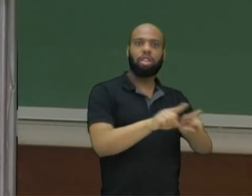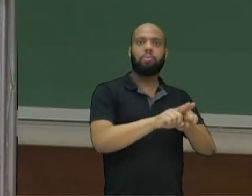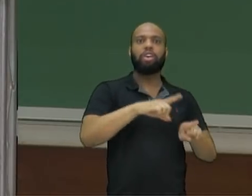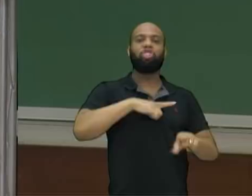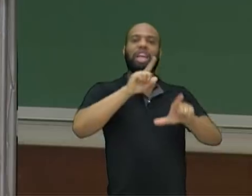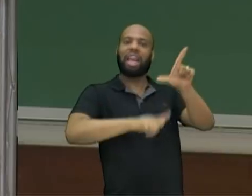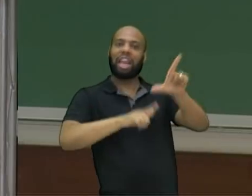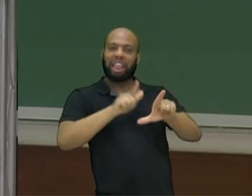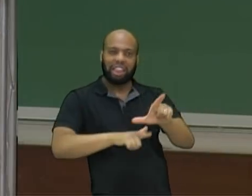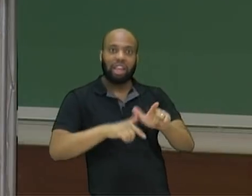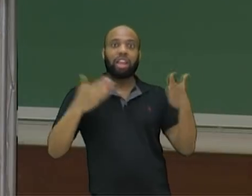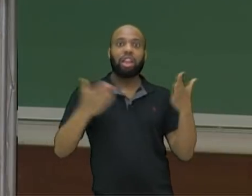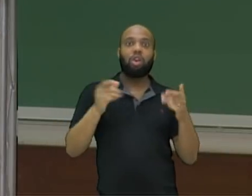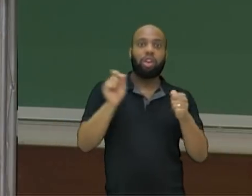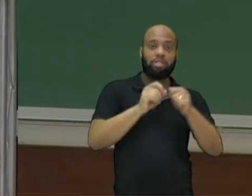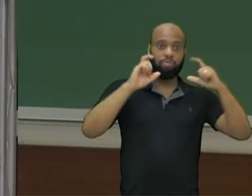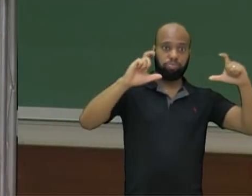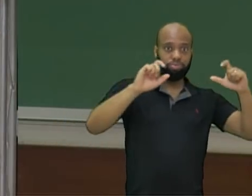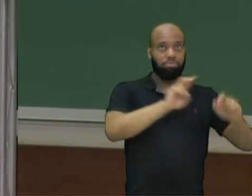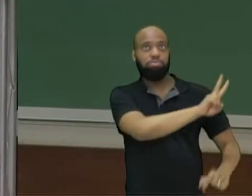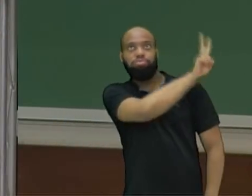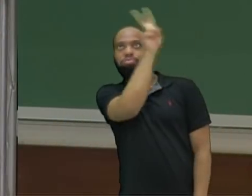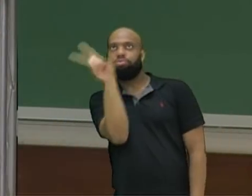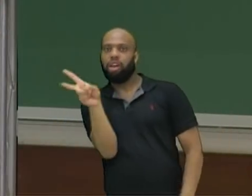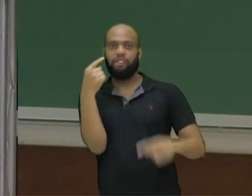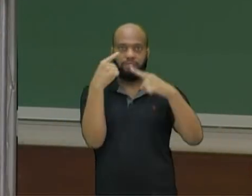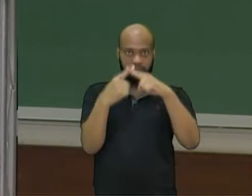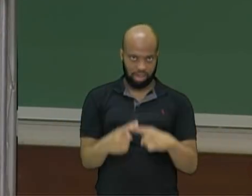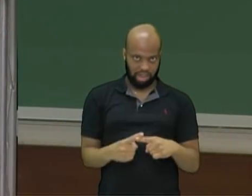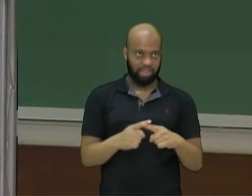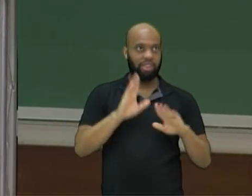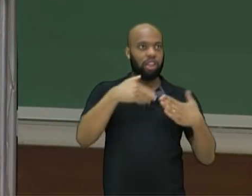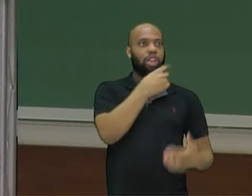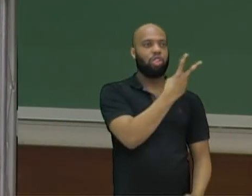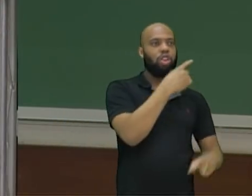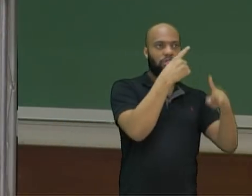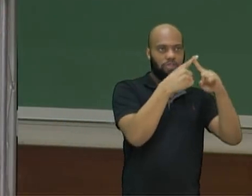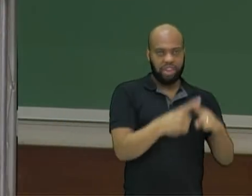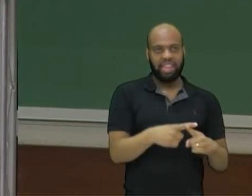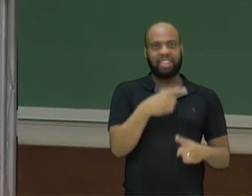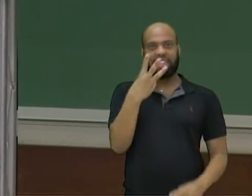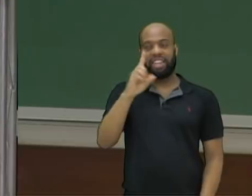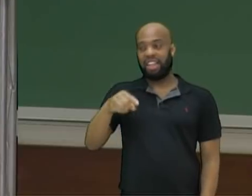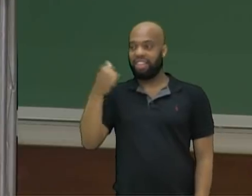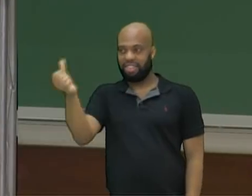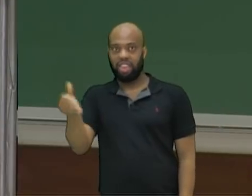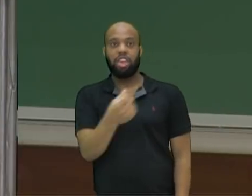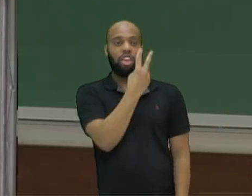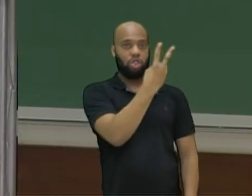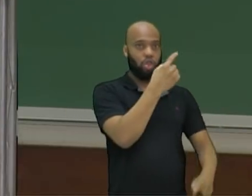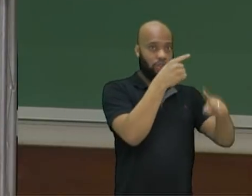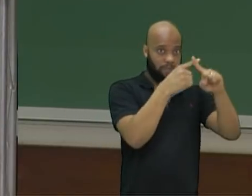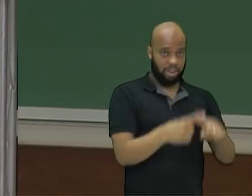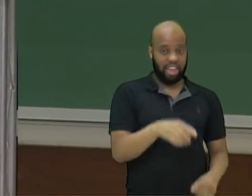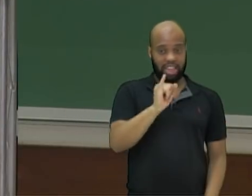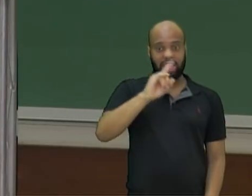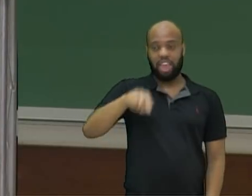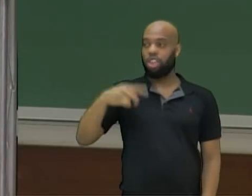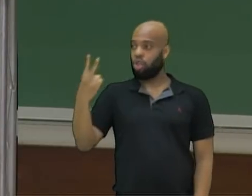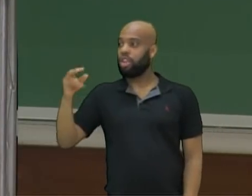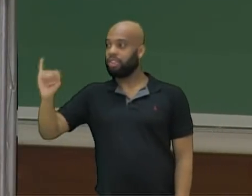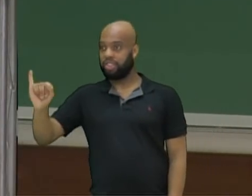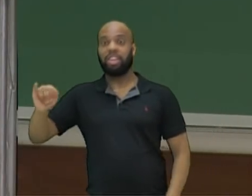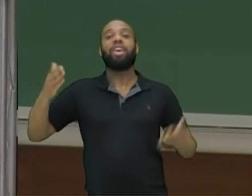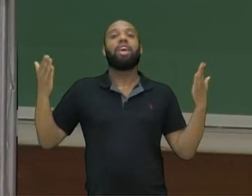literais. Então, distribuindo 2 vezes 3, 6, 2 vezes I, 2I. Ok? Já multipliquei o